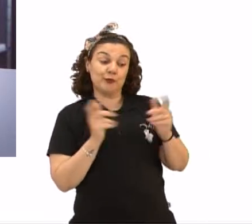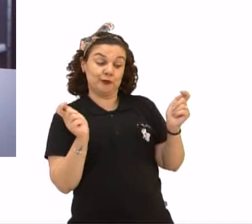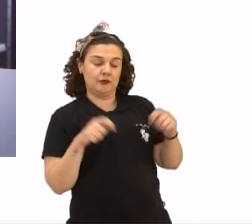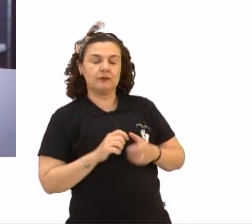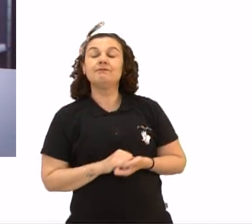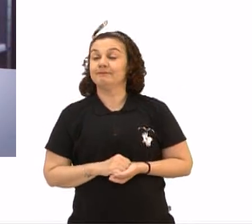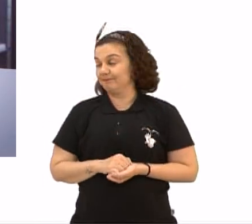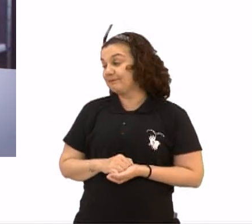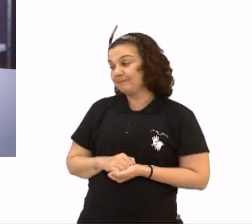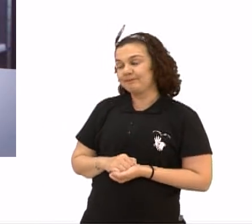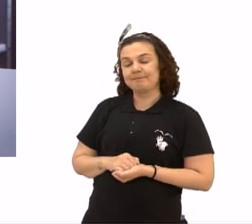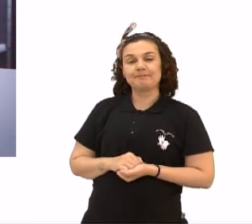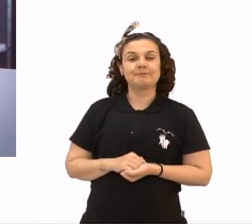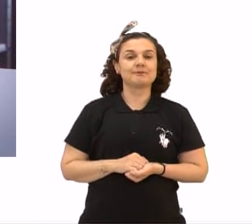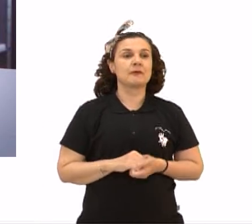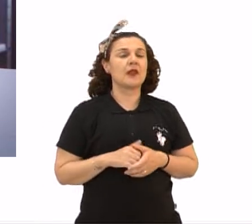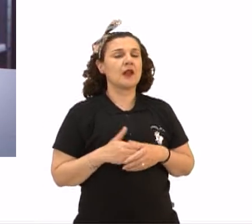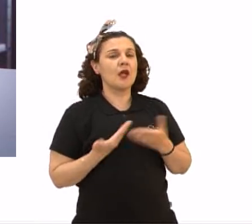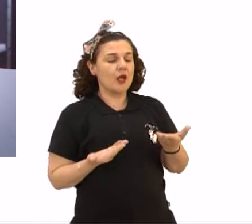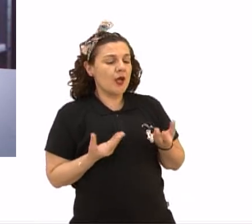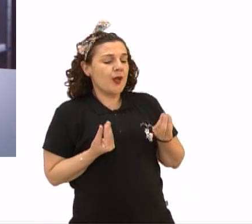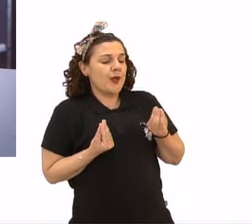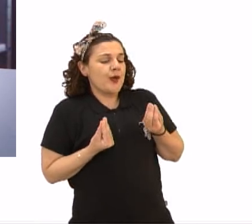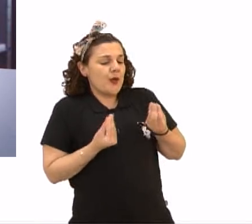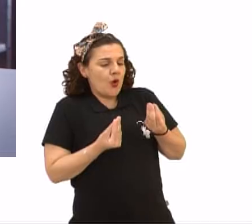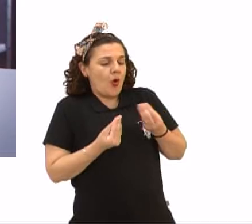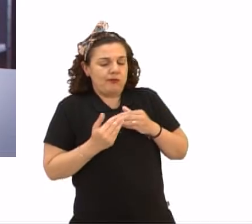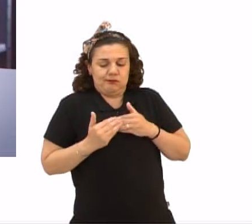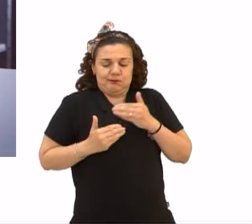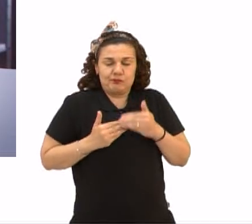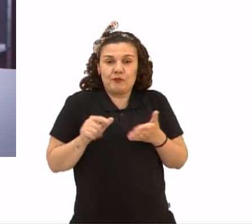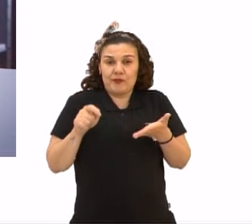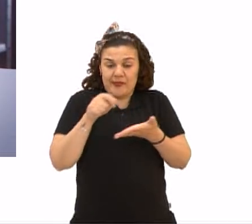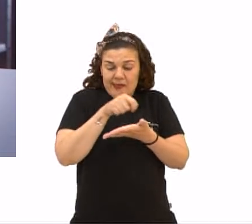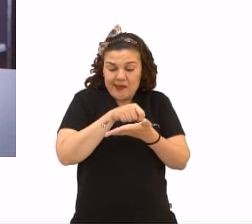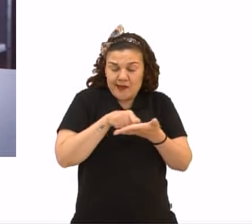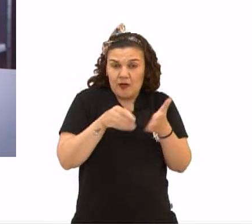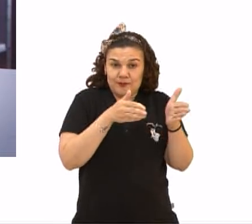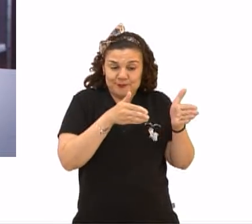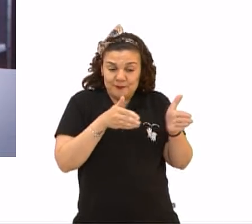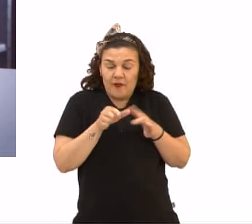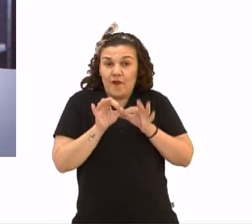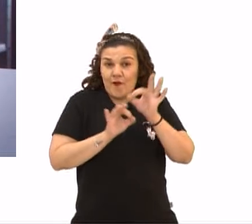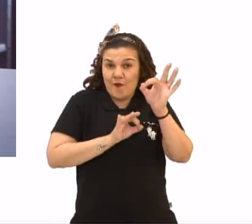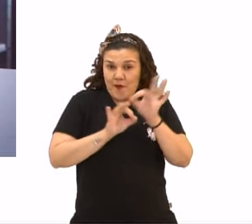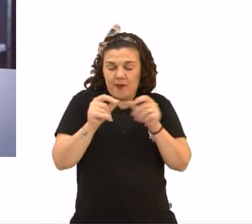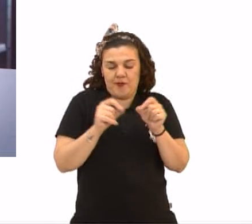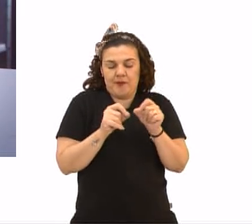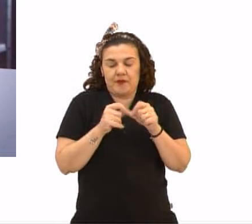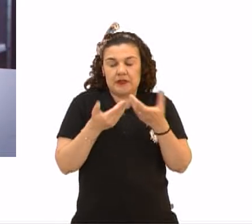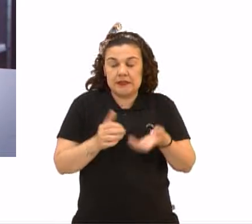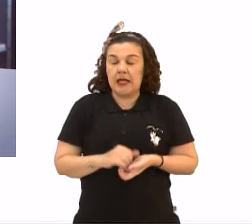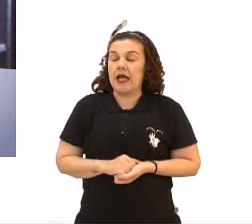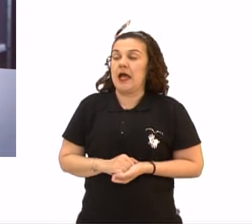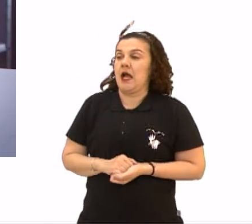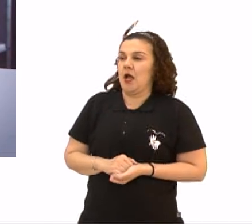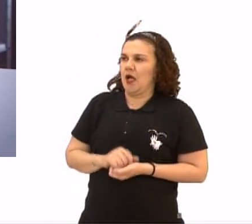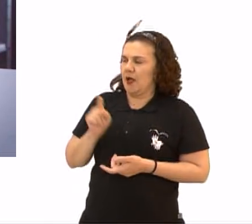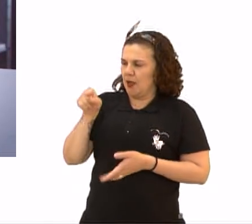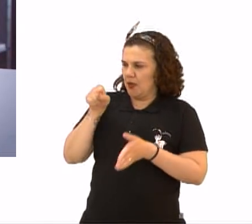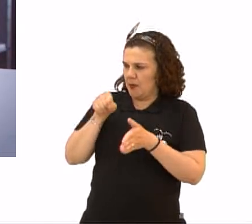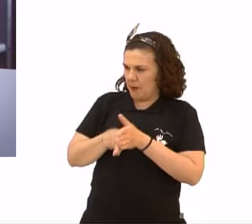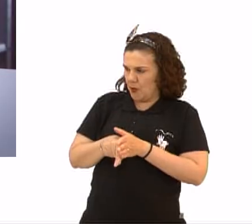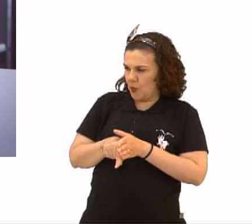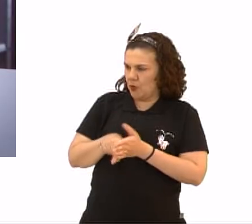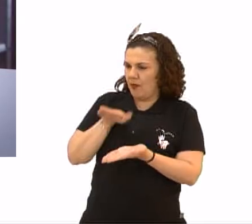Então, Aham. como que é o processo de produção, então, dos personagens em quadrinhos aí? Você diz